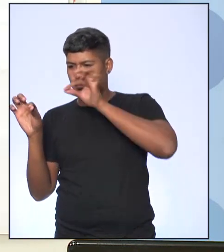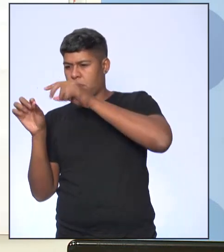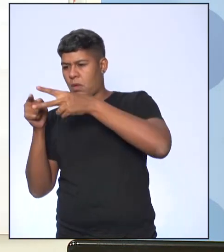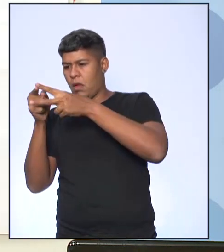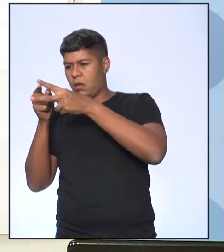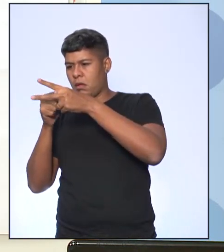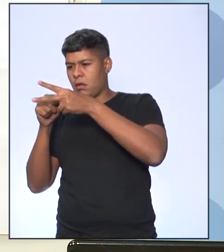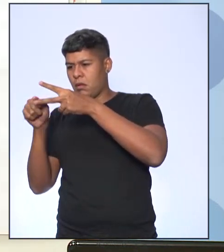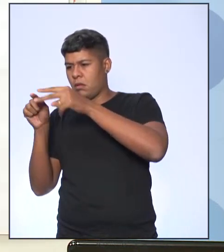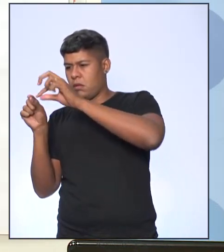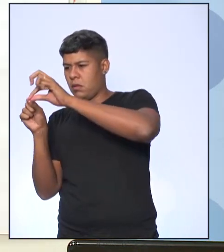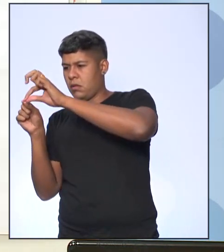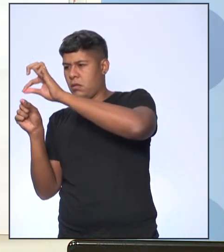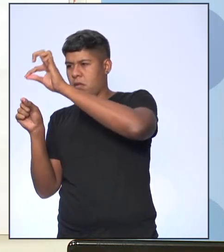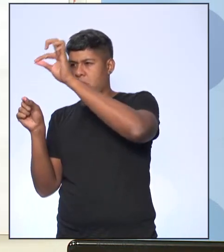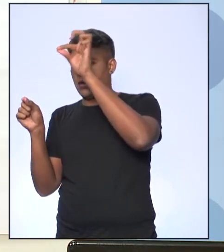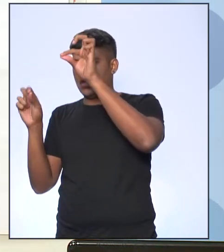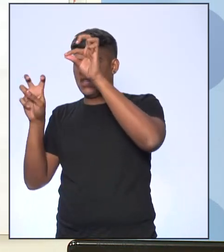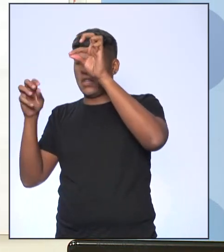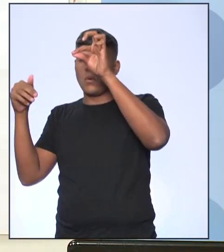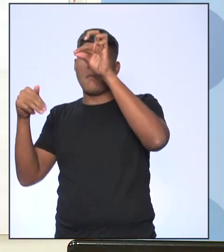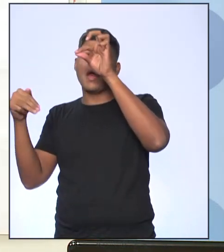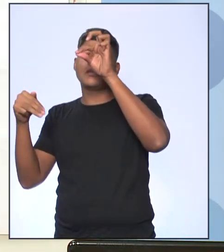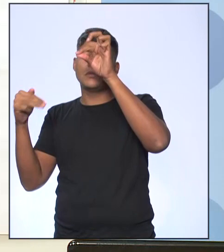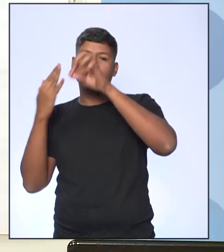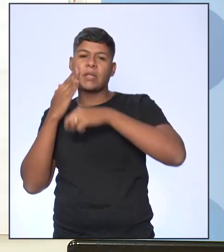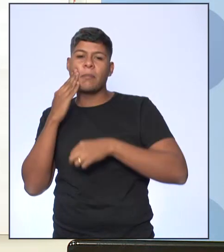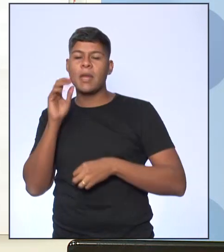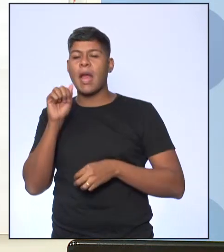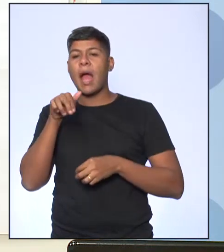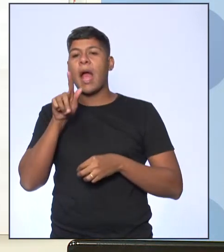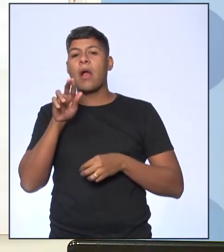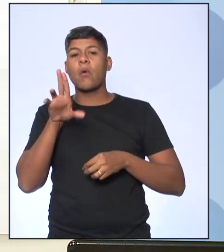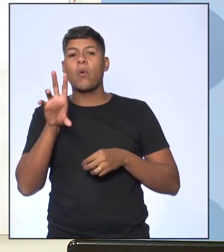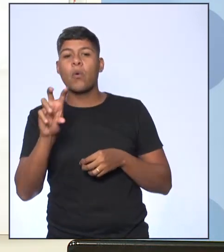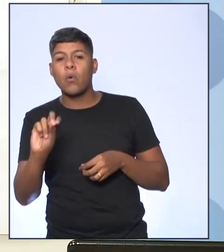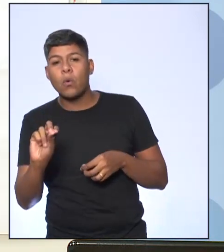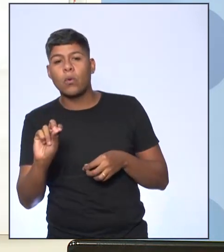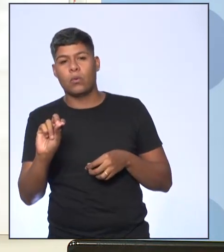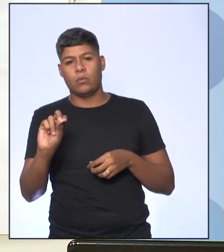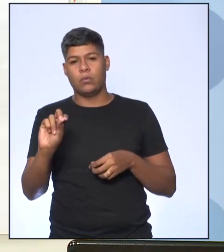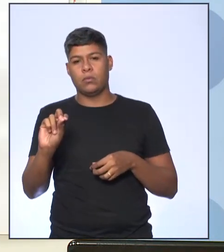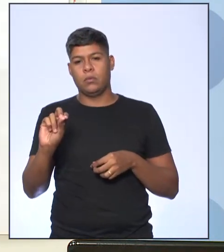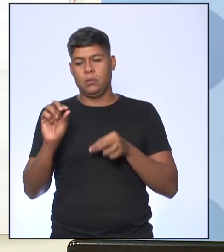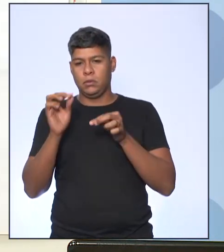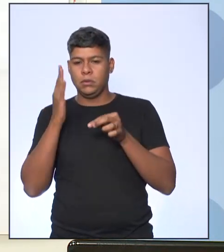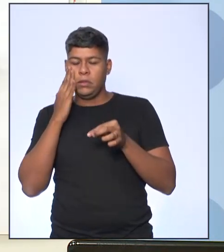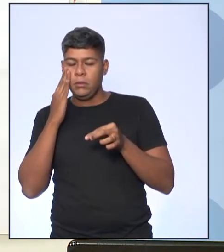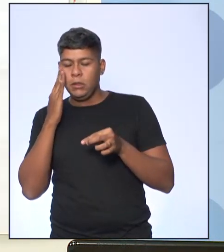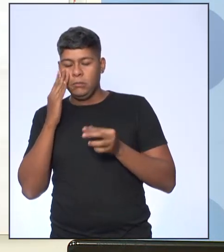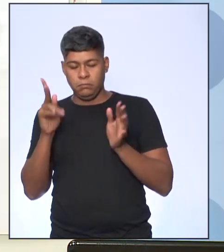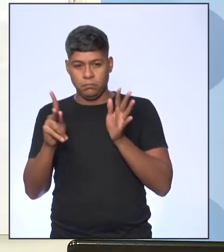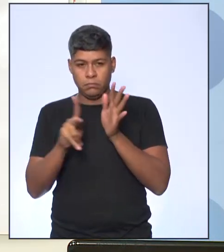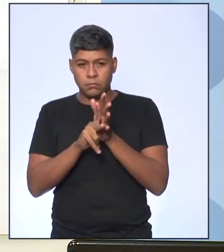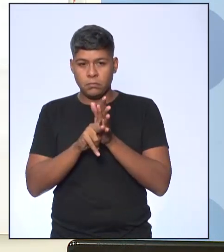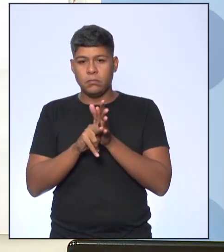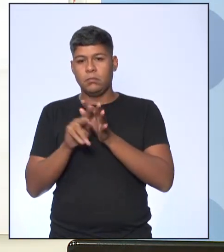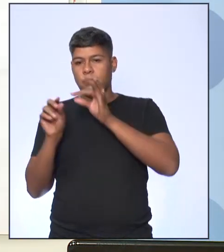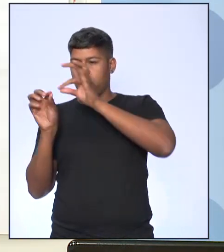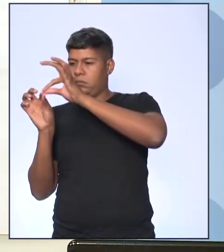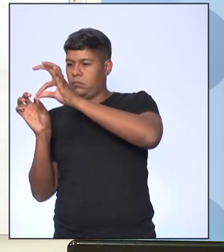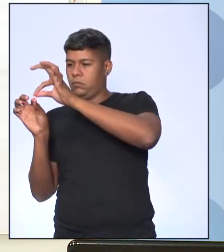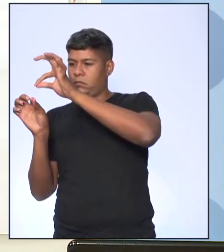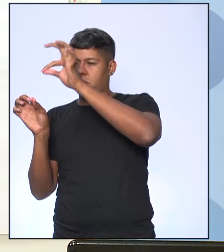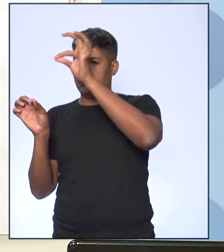Exatamente o ângulo formado. Então, esse ângulo formado, essa volta aí, nessa borda